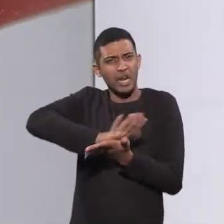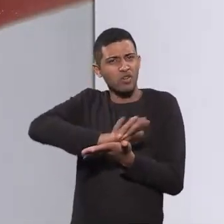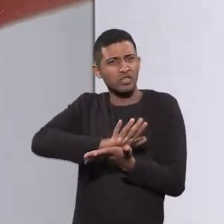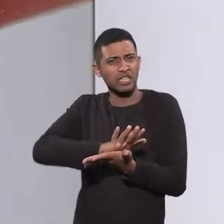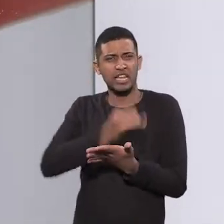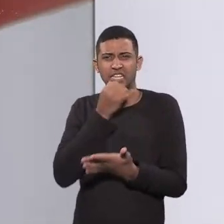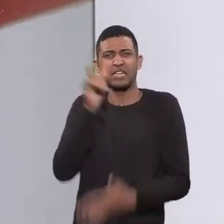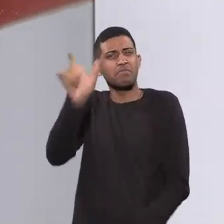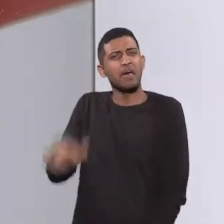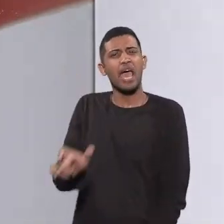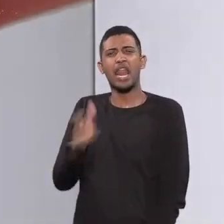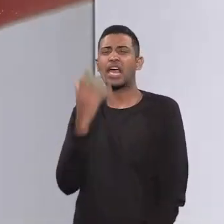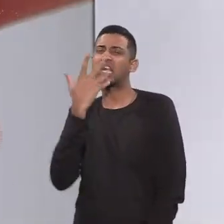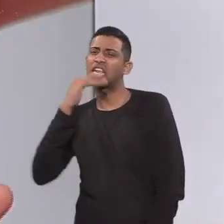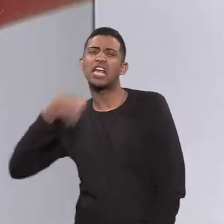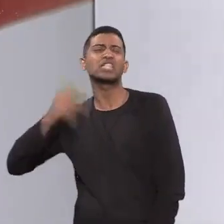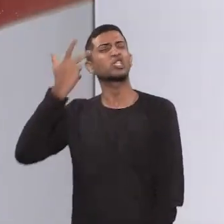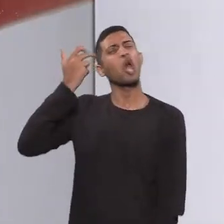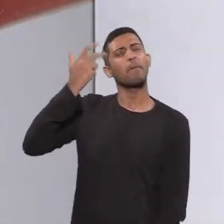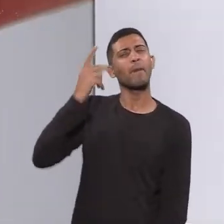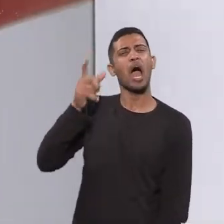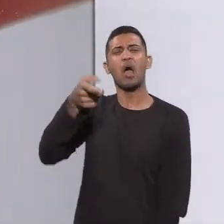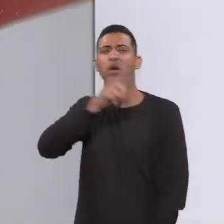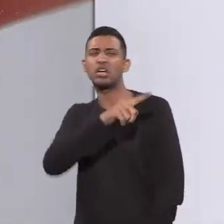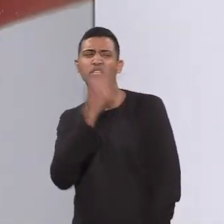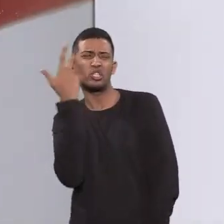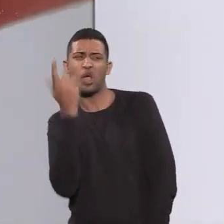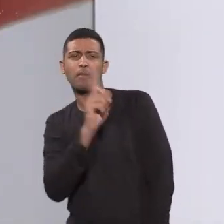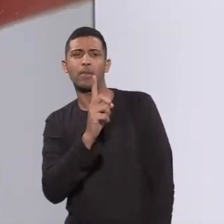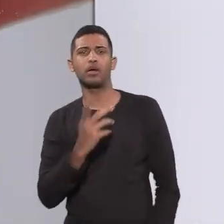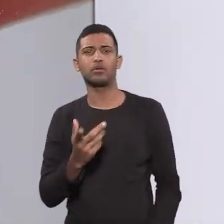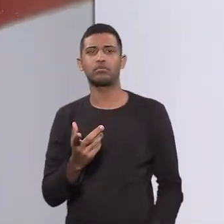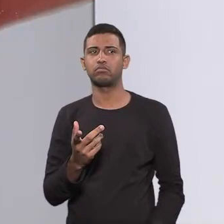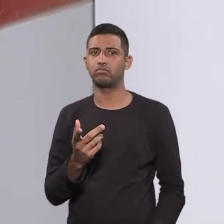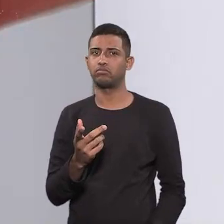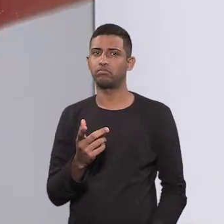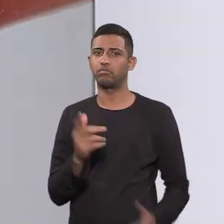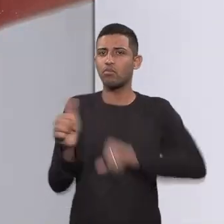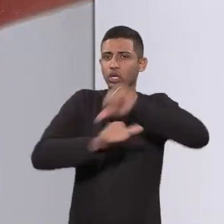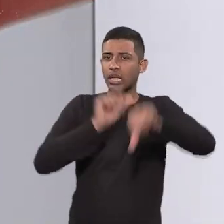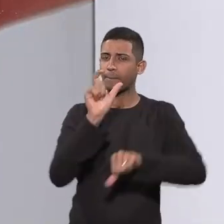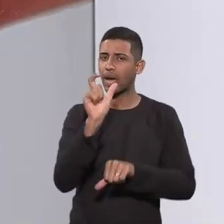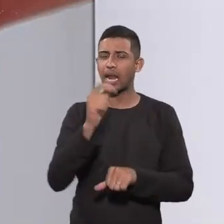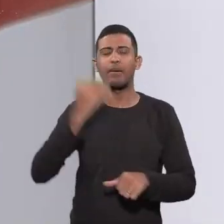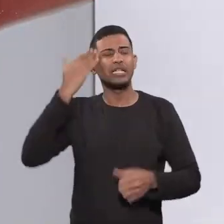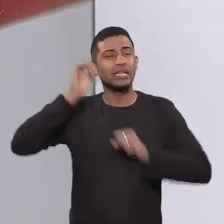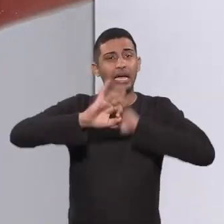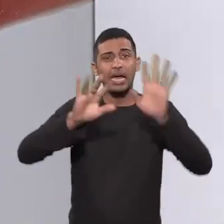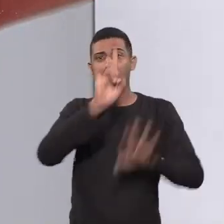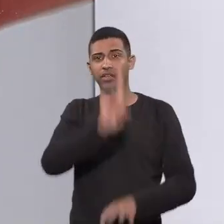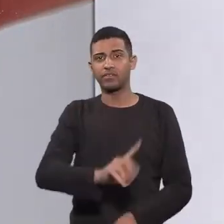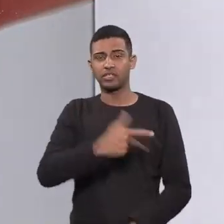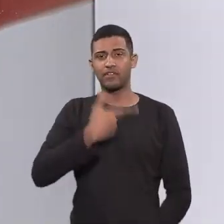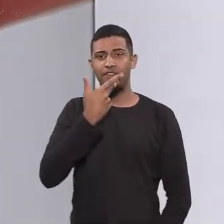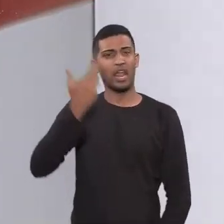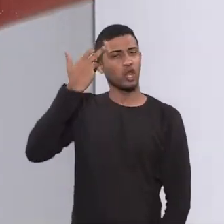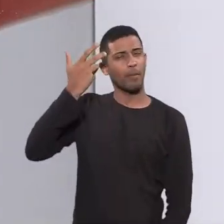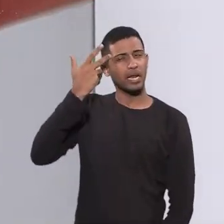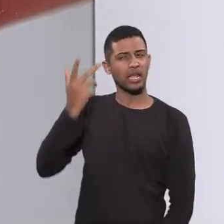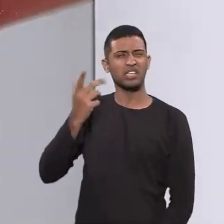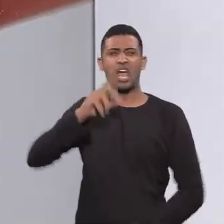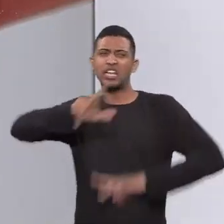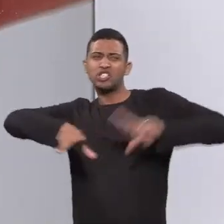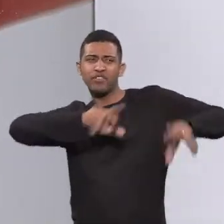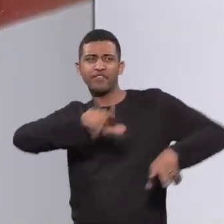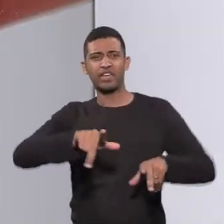preconceito. Né? A criança que é normal e não normal. Então, essa é uma questão que a gente deseja superar, entendendo a deficiência não como a normalidade, mas a diferença